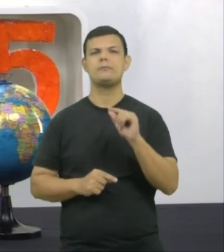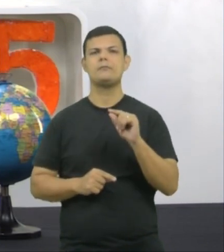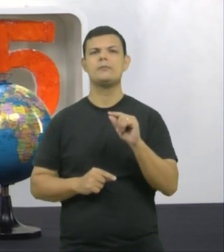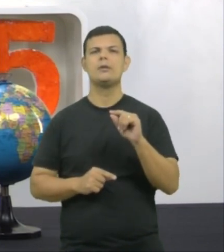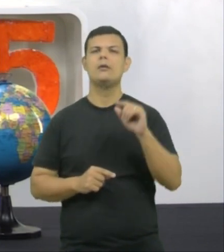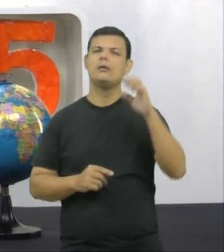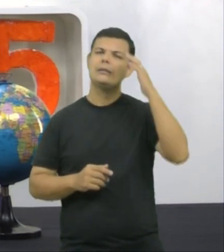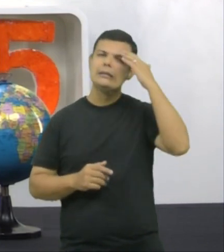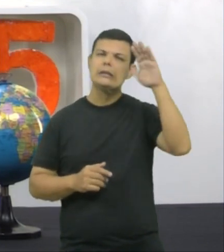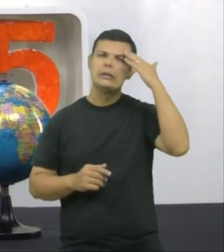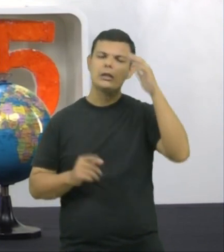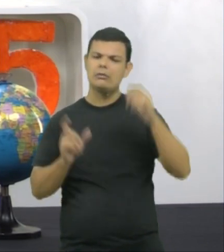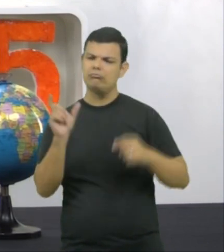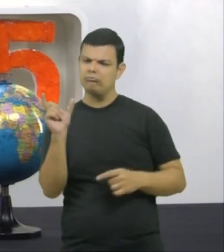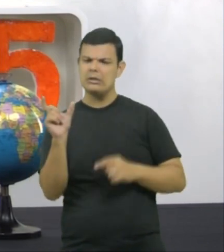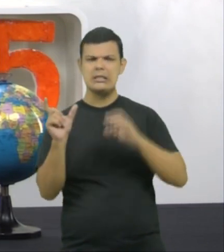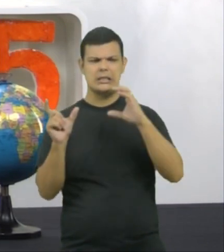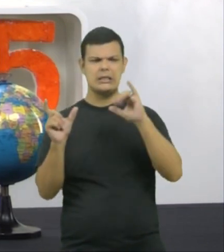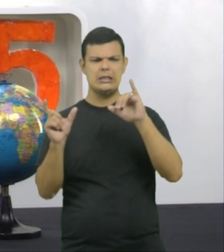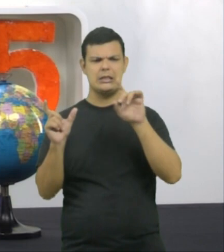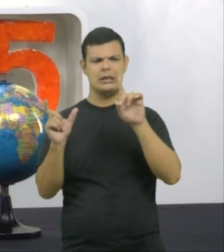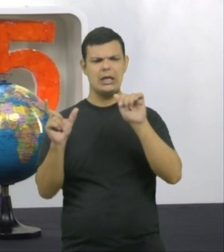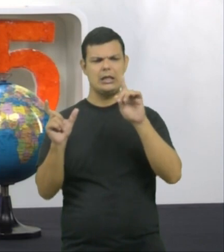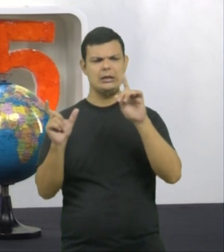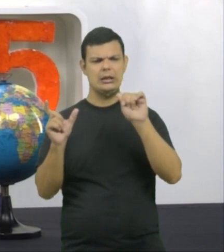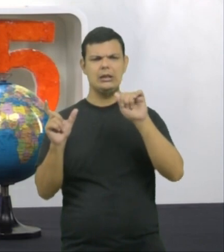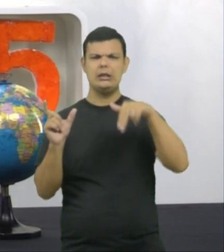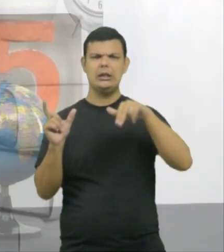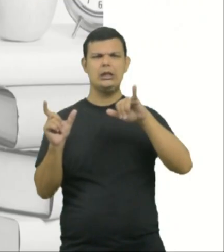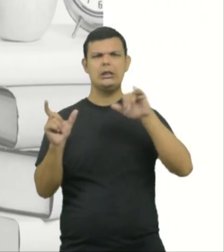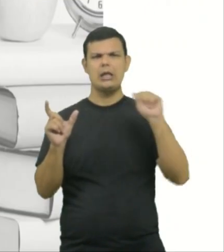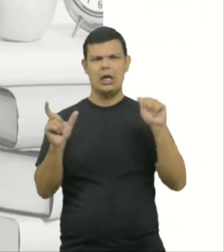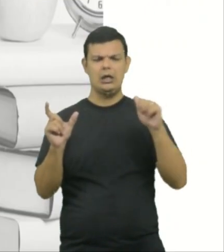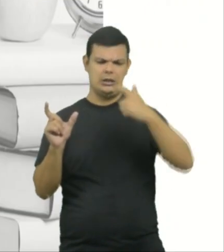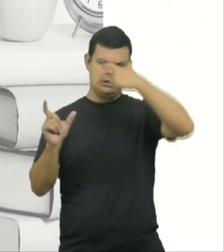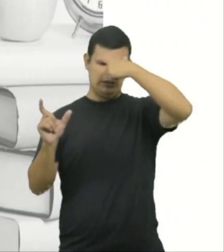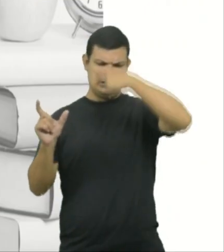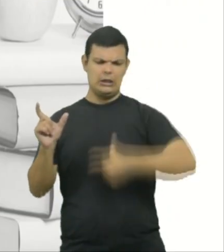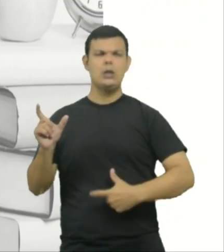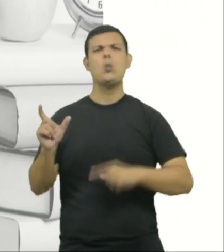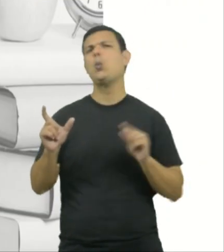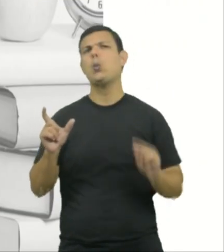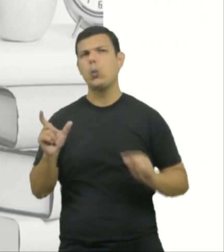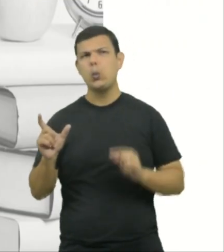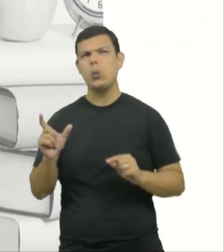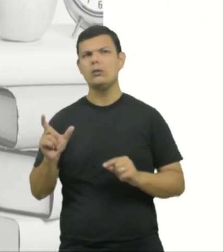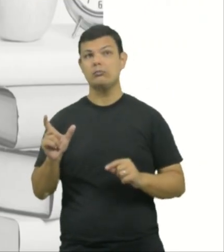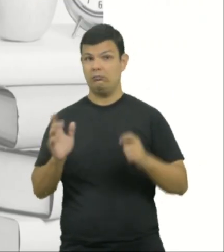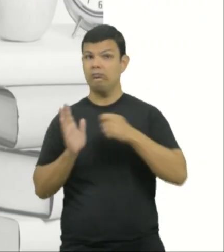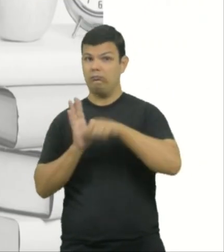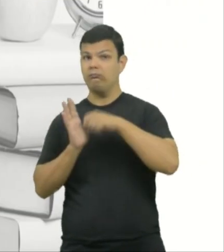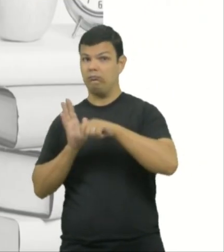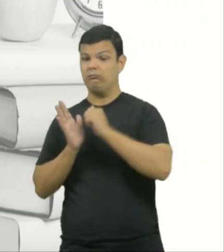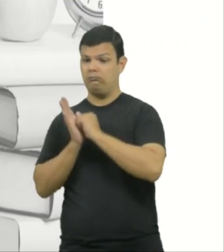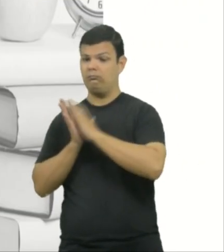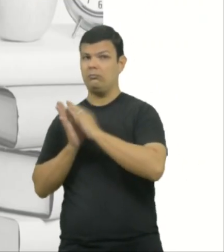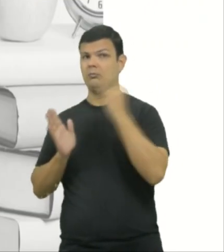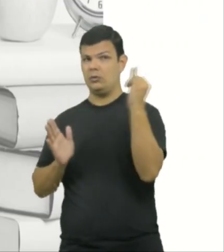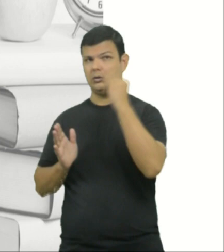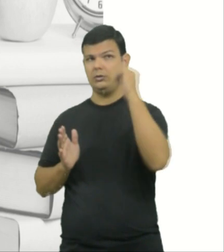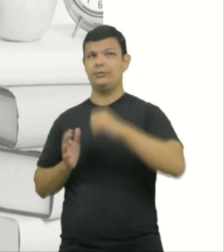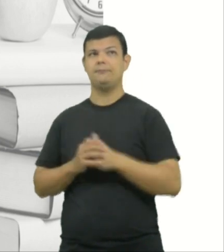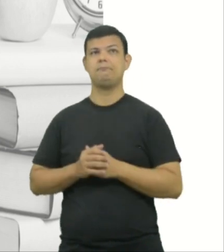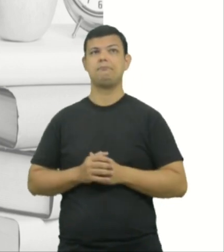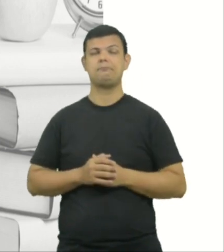conceito de cidadania. O que é ser cidadão? Tá? Pegue seu caderno, anote esse conceito que ele é super importante. Vamos